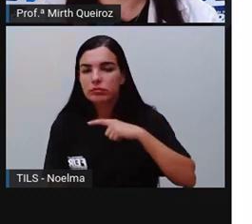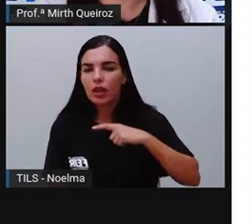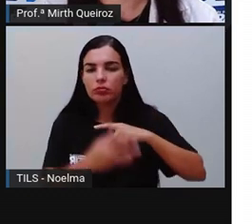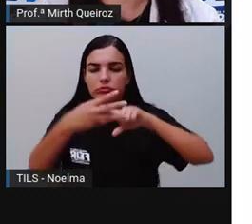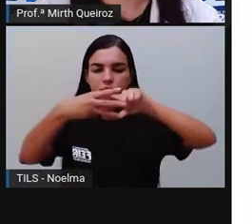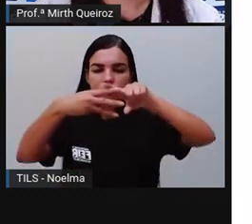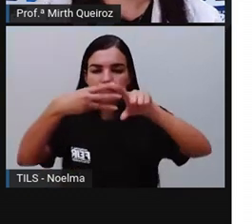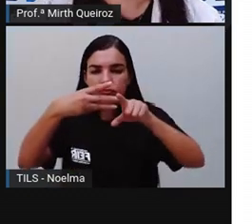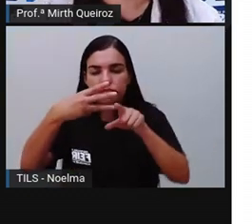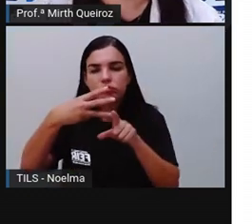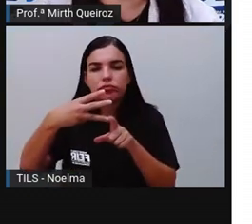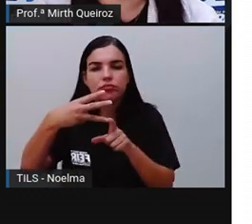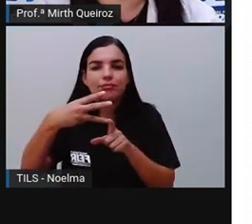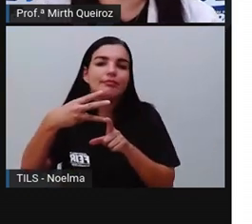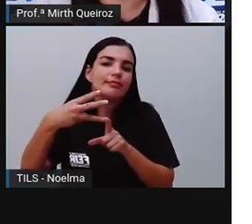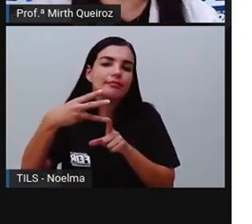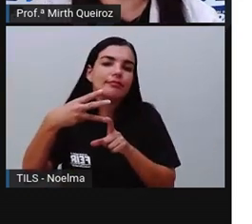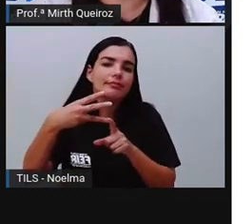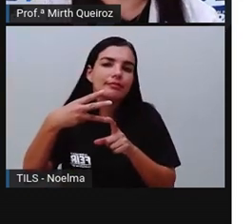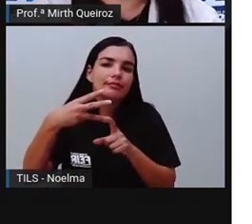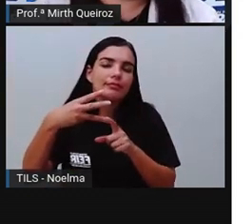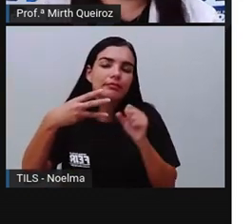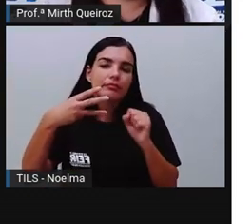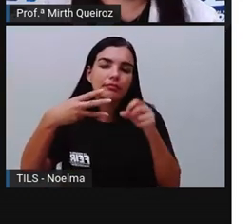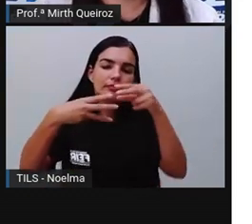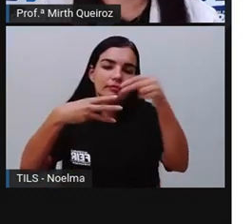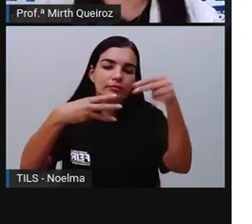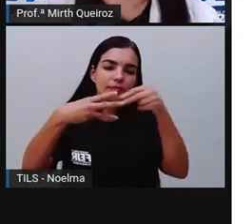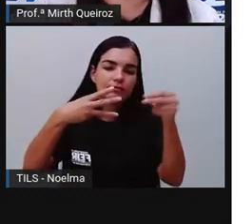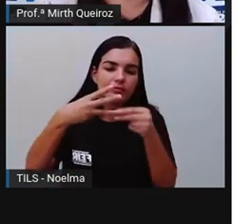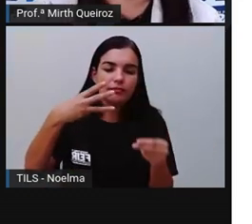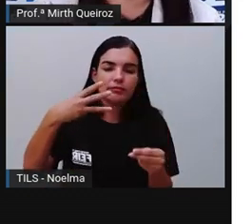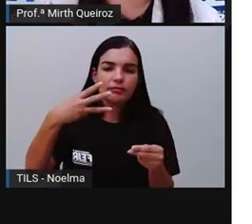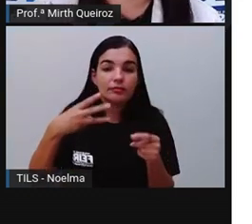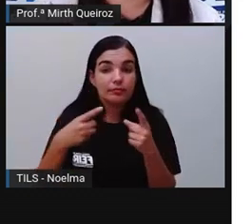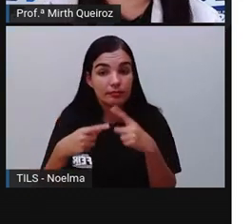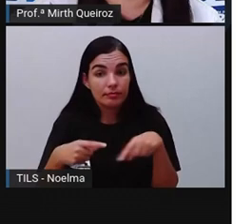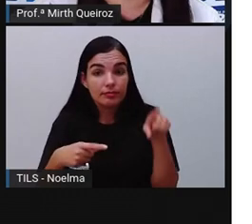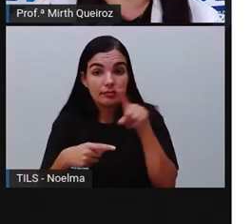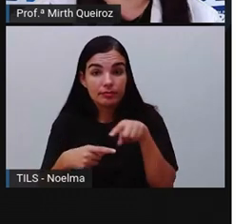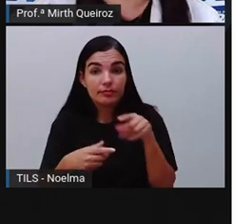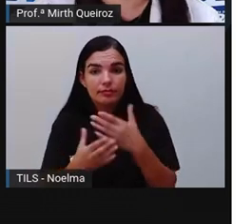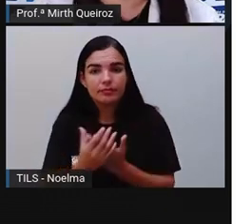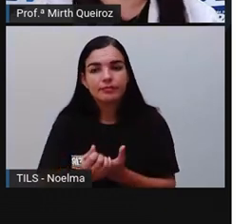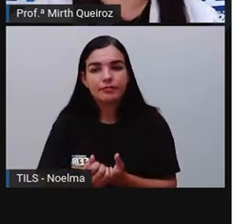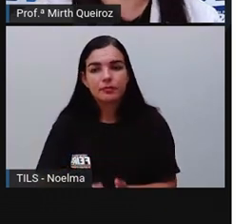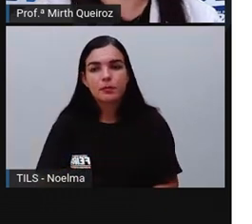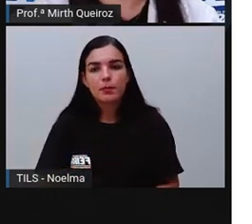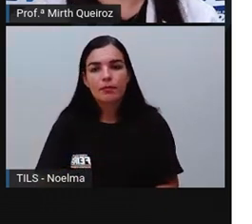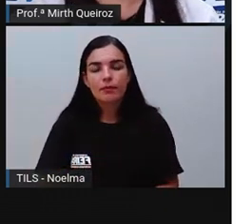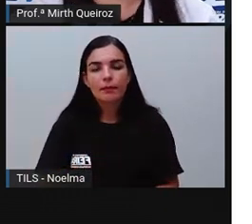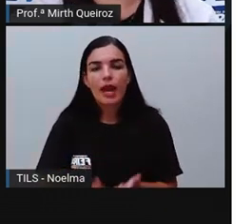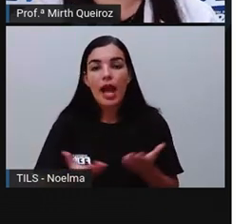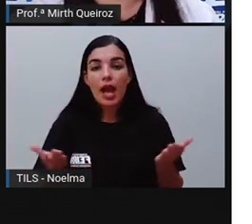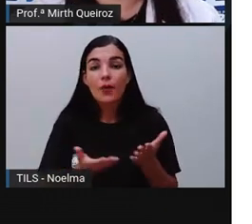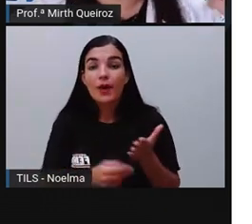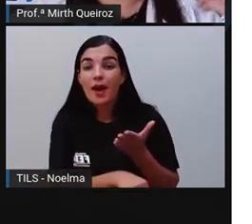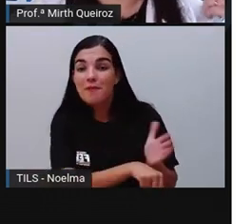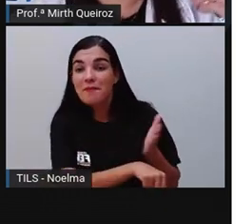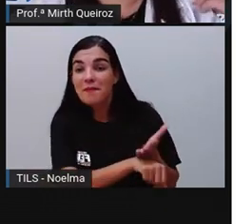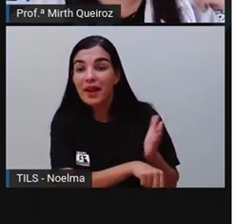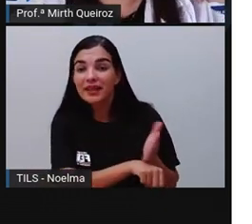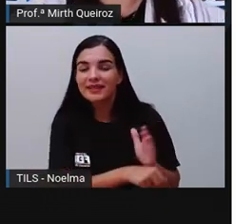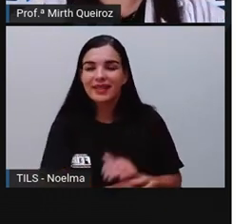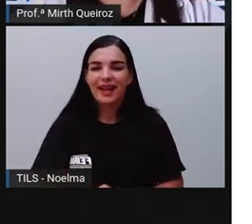com Rodolfo, assim como as outras meninas também. Esse é o diagrama, é outro tipo, né? Vamos